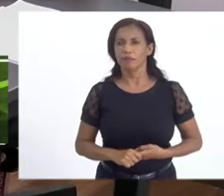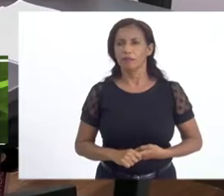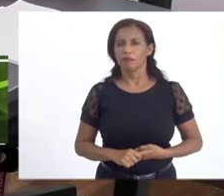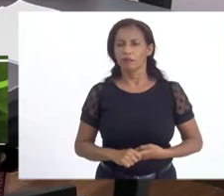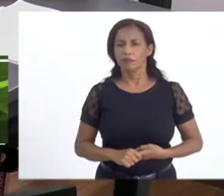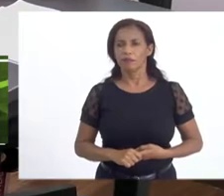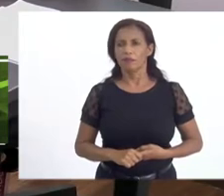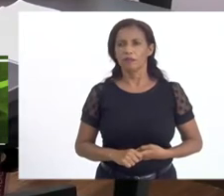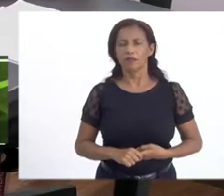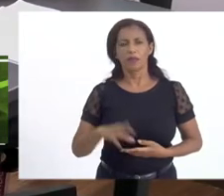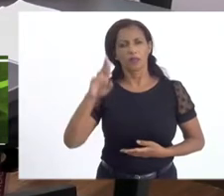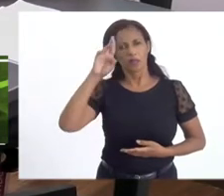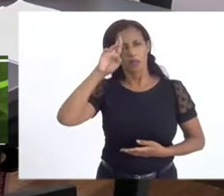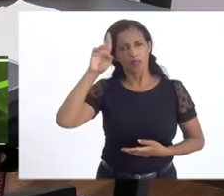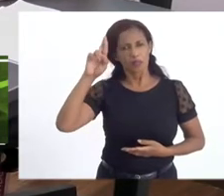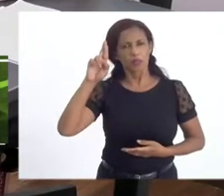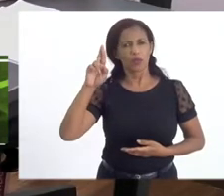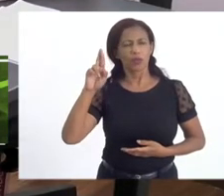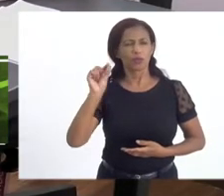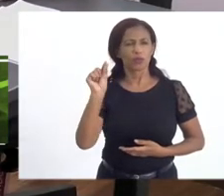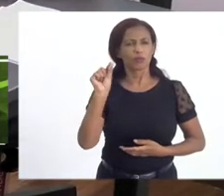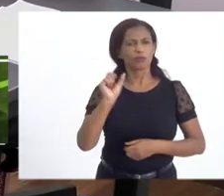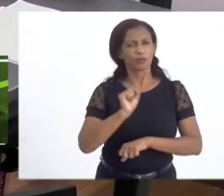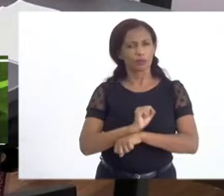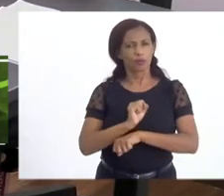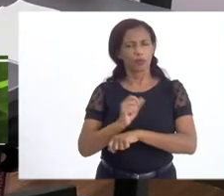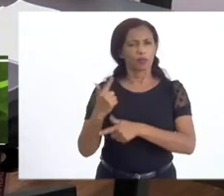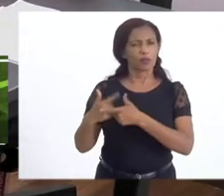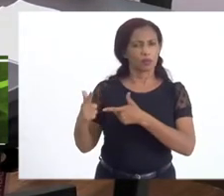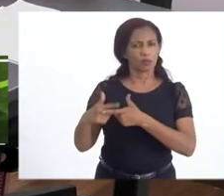ao aeroporto. Senhor José, só um instantinho que a gente está tendo algum probleminha aqui.